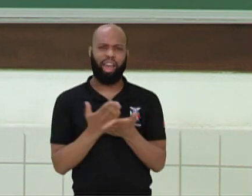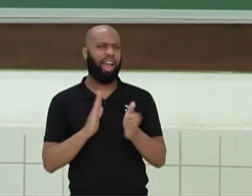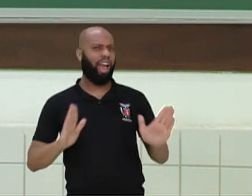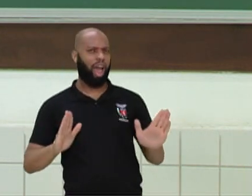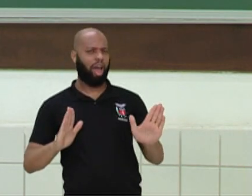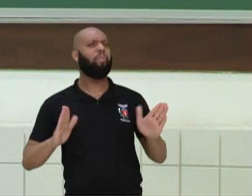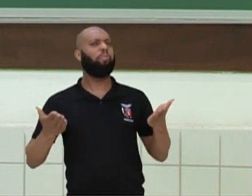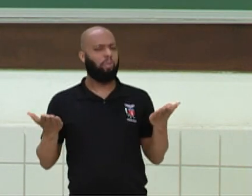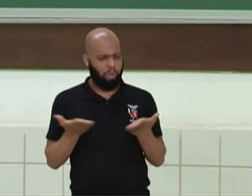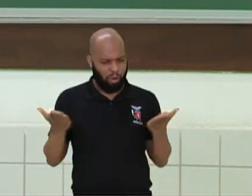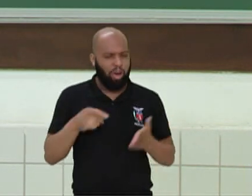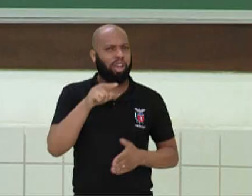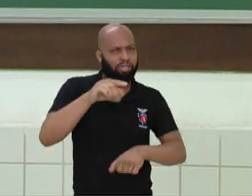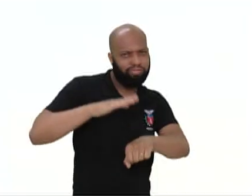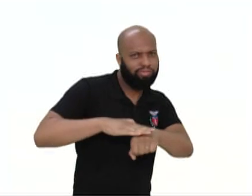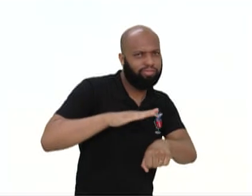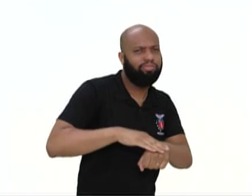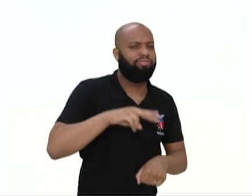Vamos trabalhar.